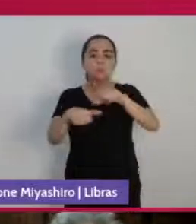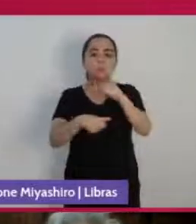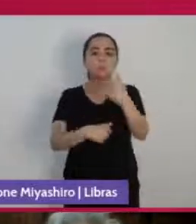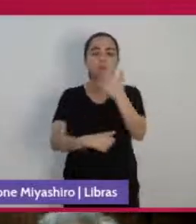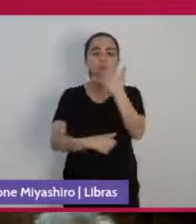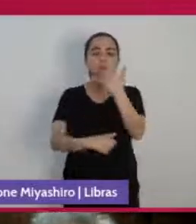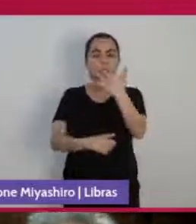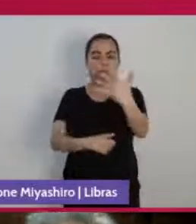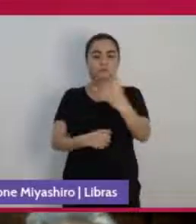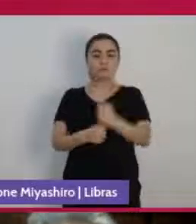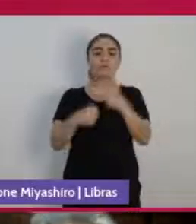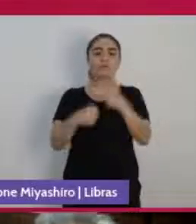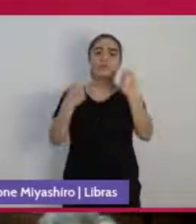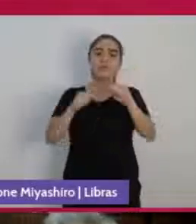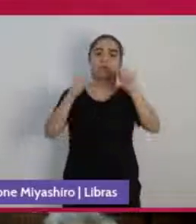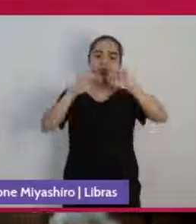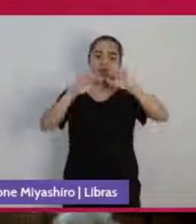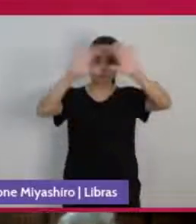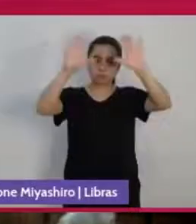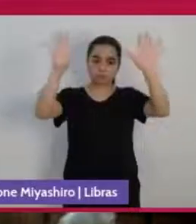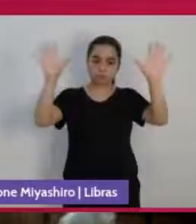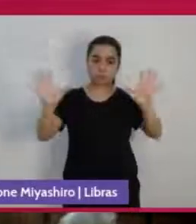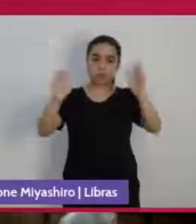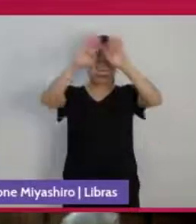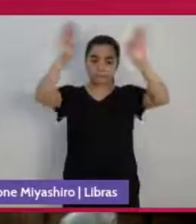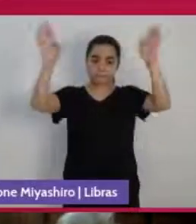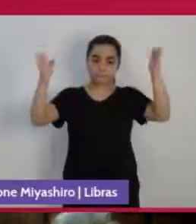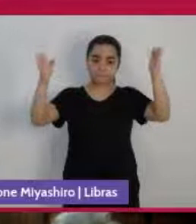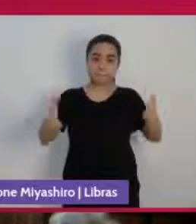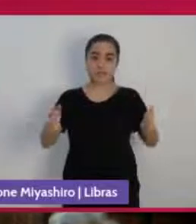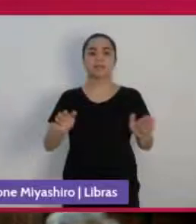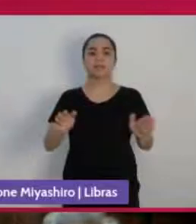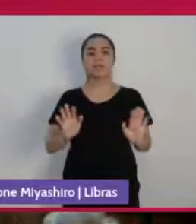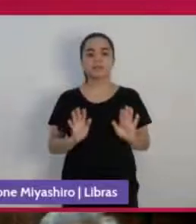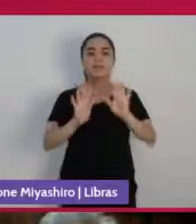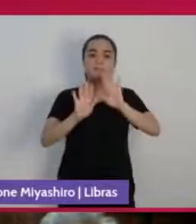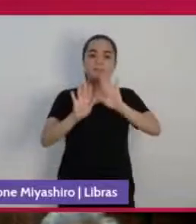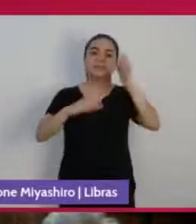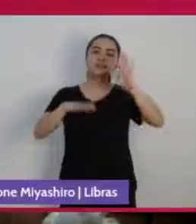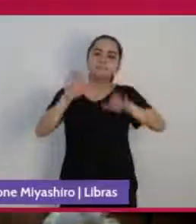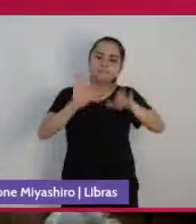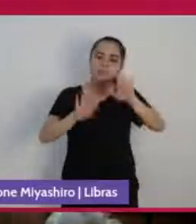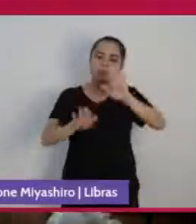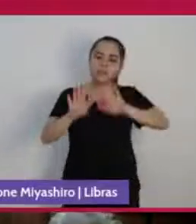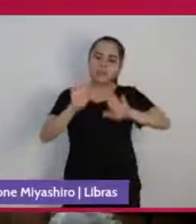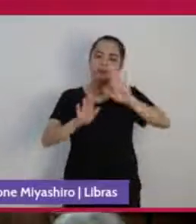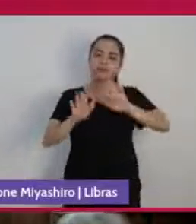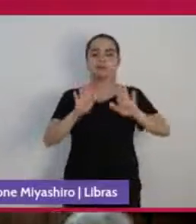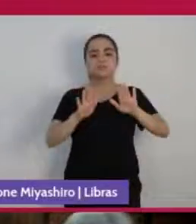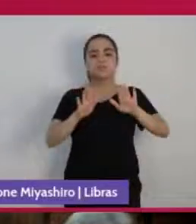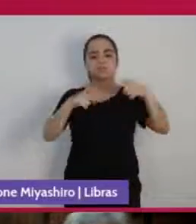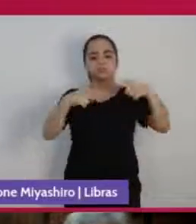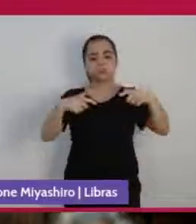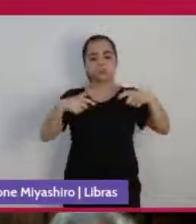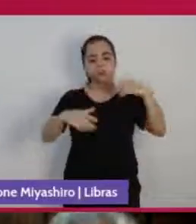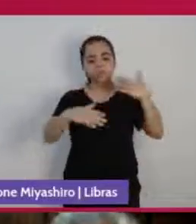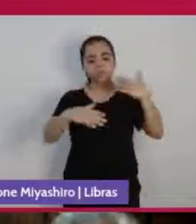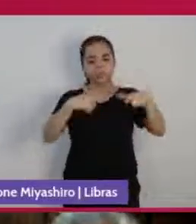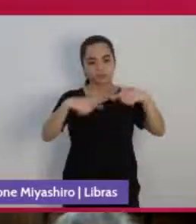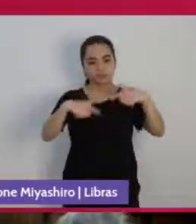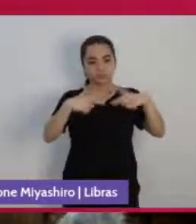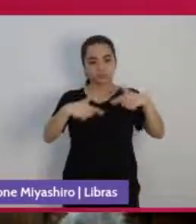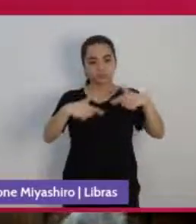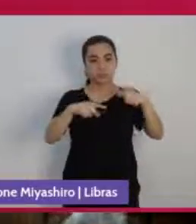colocar painéis na parede, mas dependendo do serviço a gente trabalha, a gente não tem esse